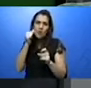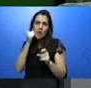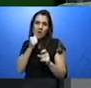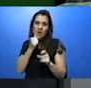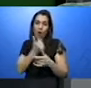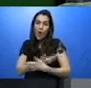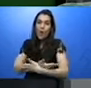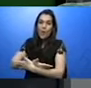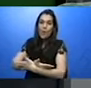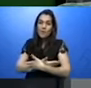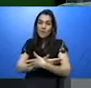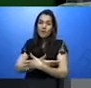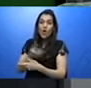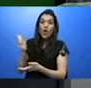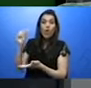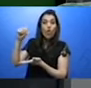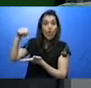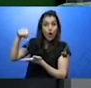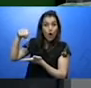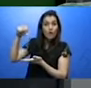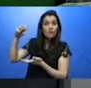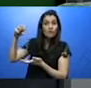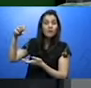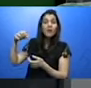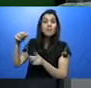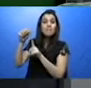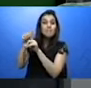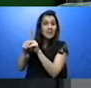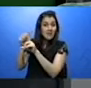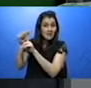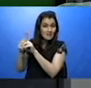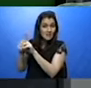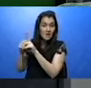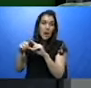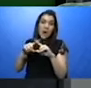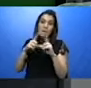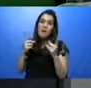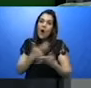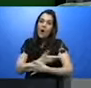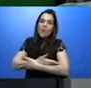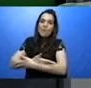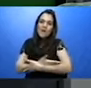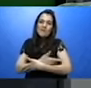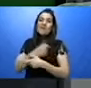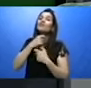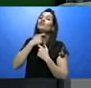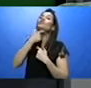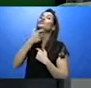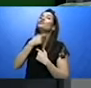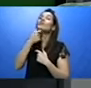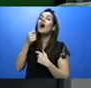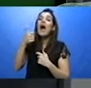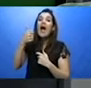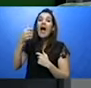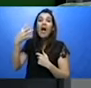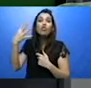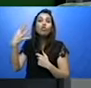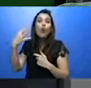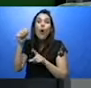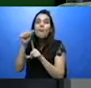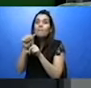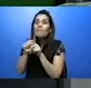bebezinho precisa ficar quanto tempo, hein? 9 meses, né? Mas o bebezinho da girafa, olha, 14